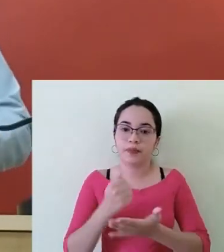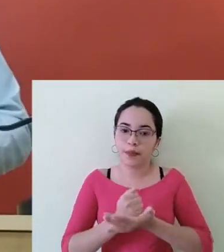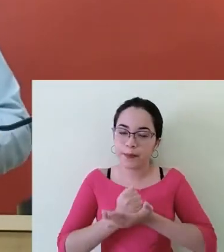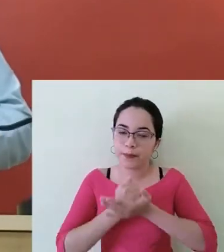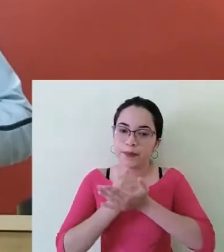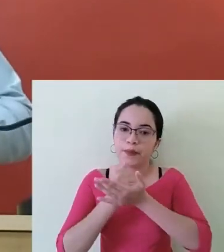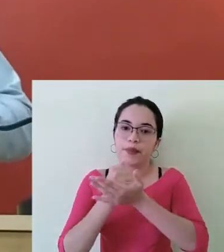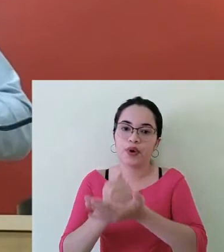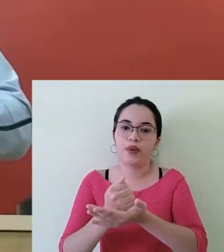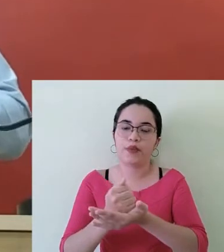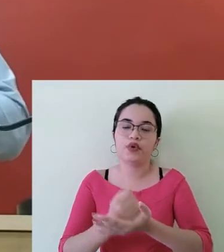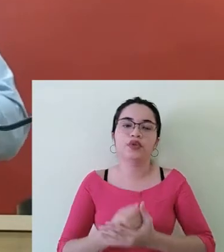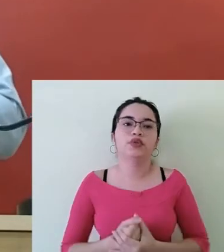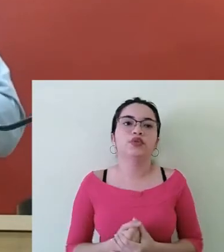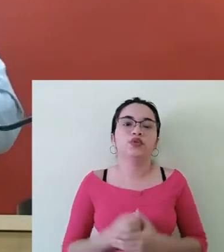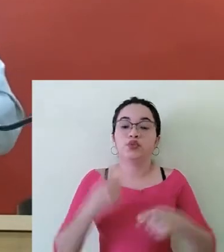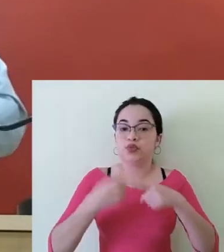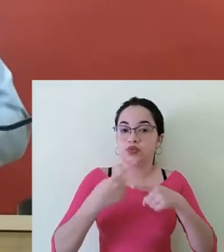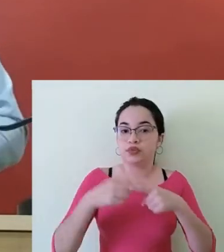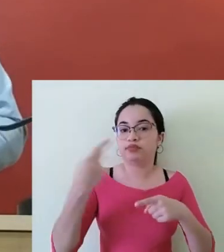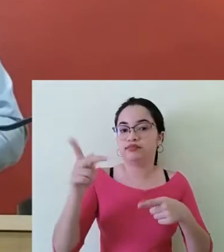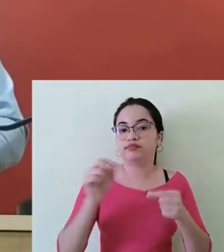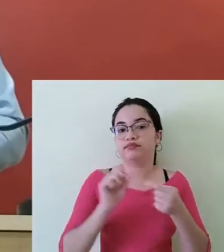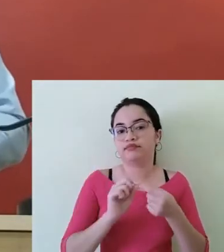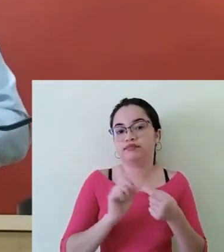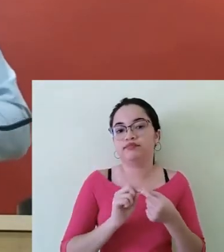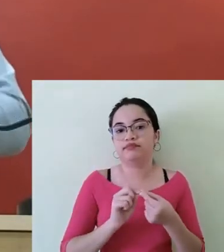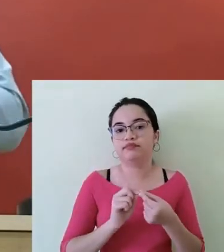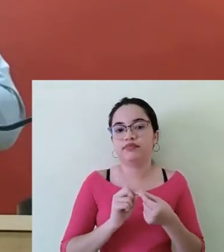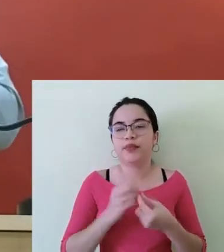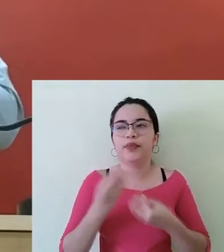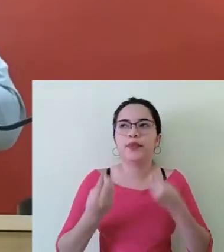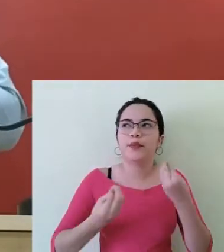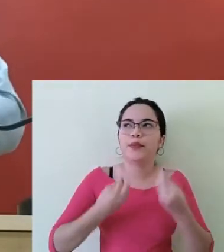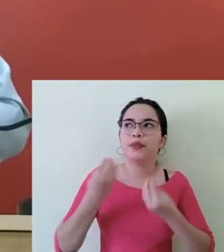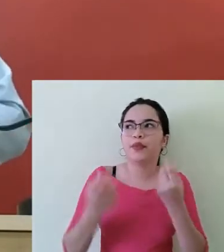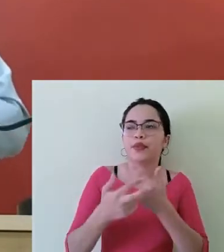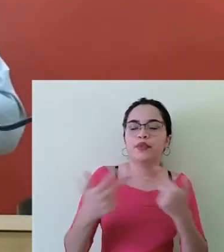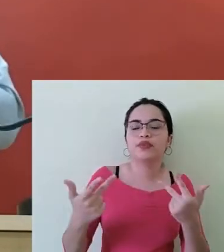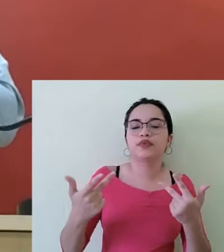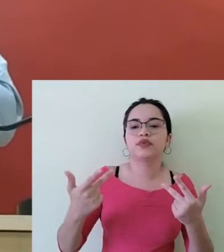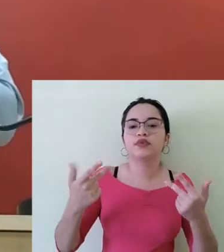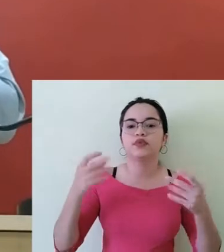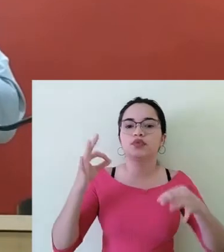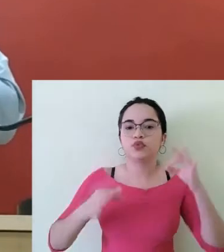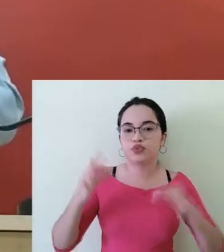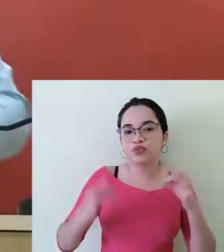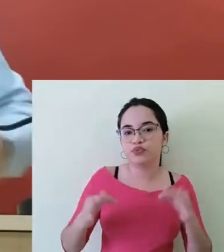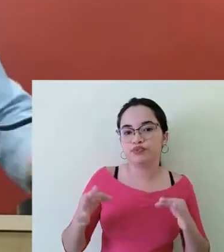os motivos das suas ações como algo justo,